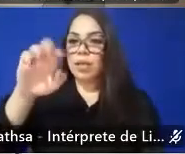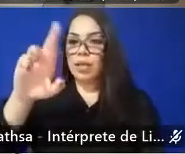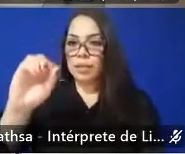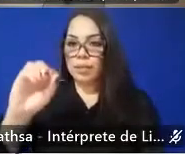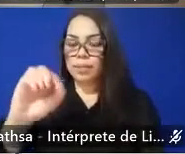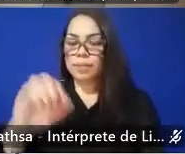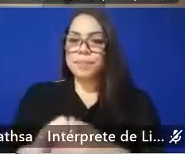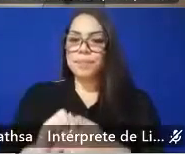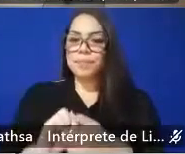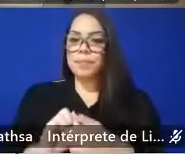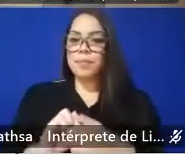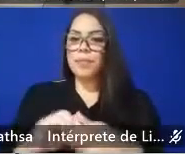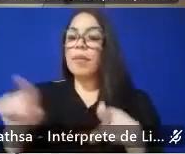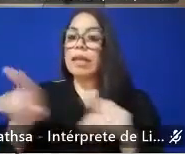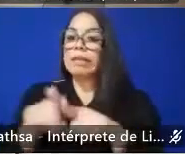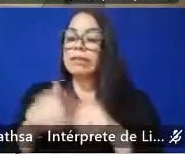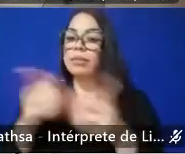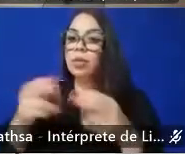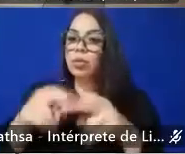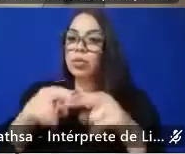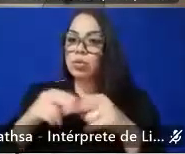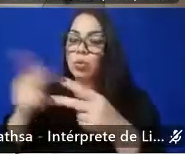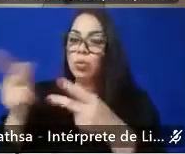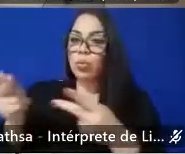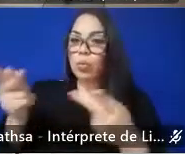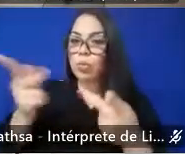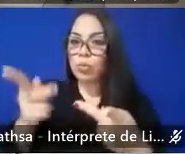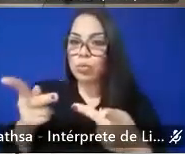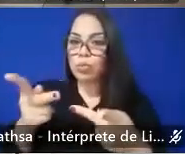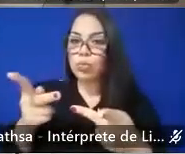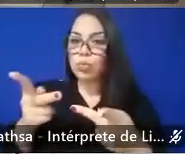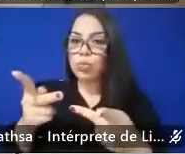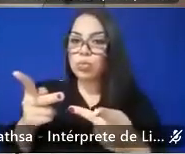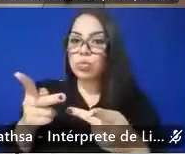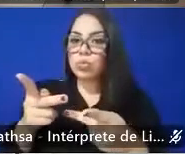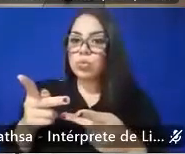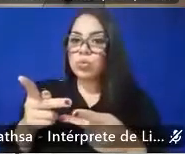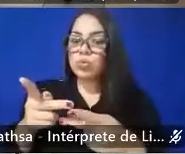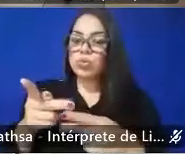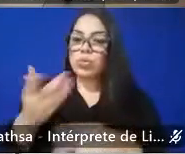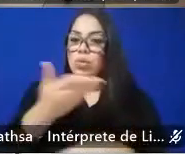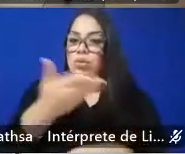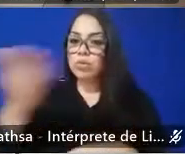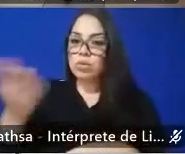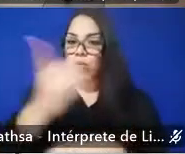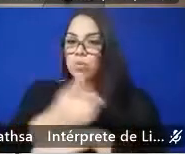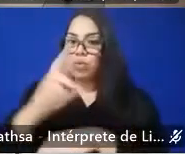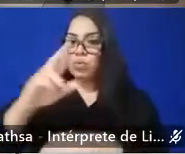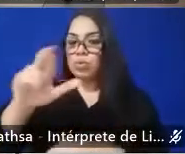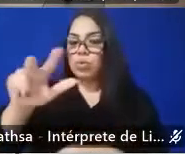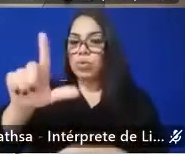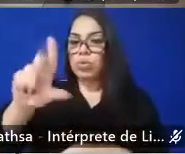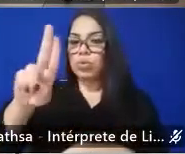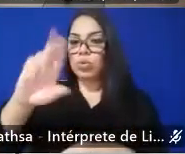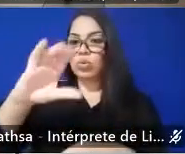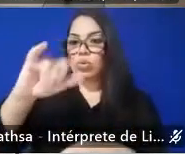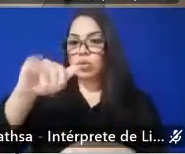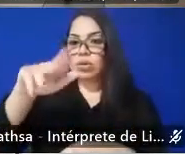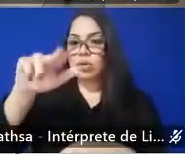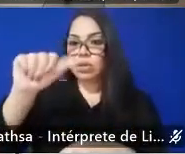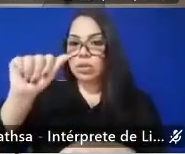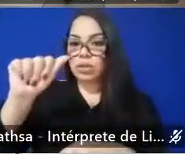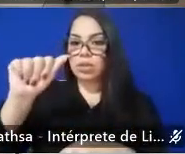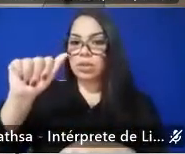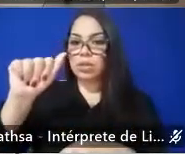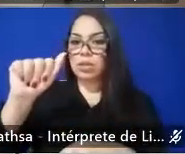neste momento passa a palavra a excelentíssima senhora Doutora Luciana sapha Silveira e hoje